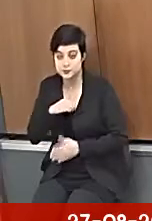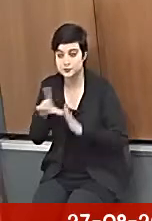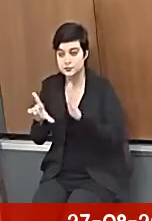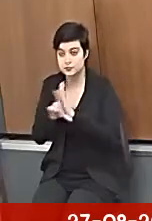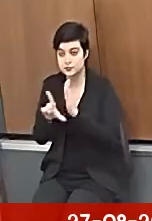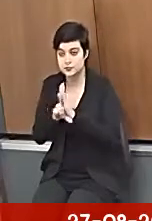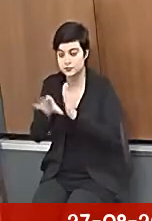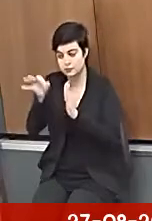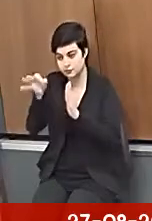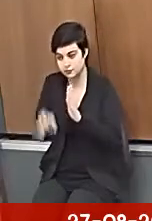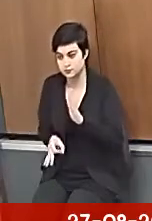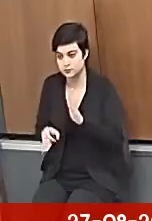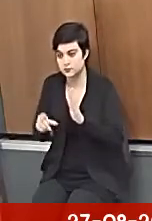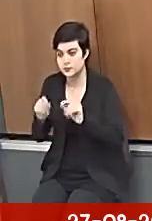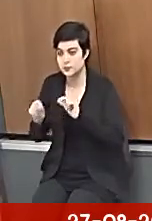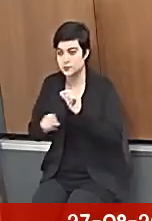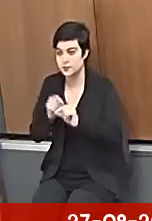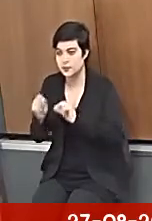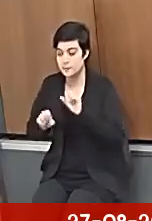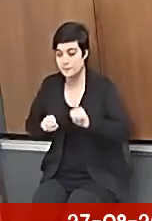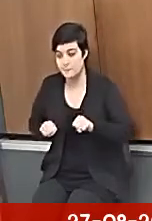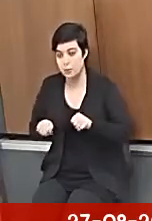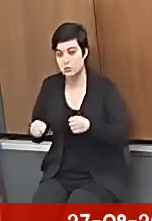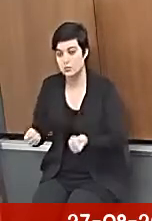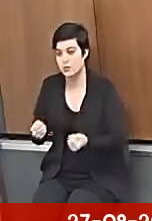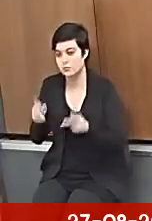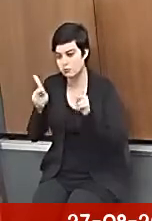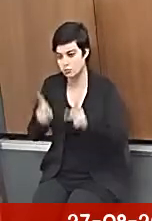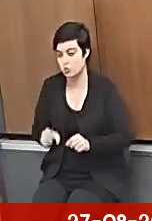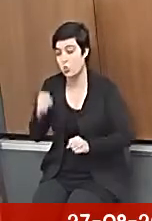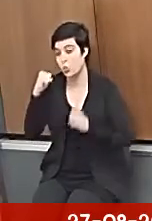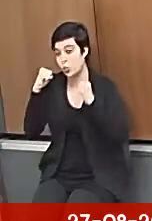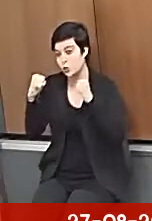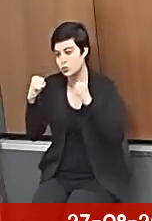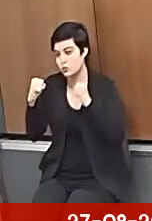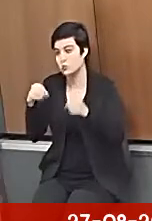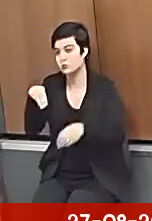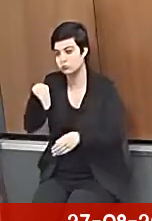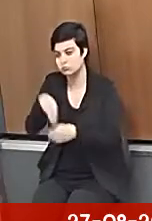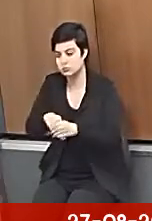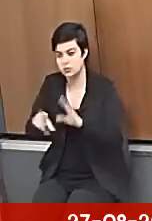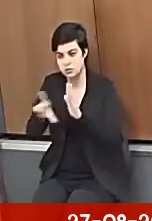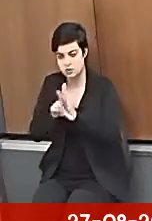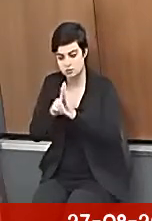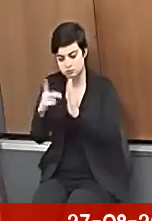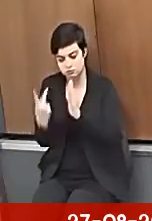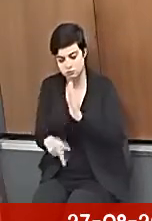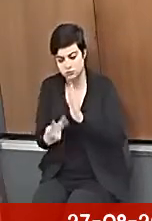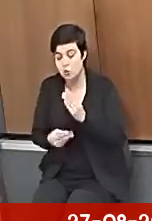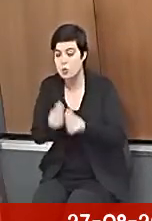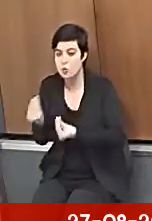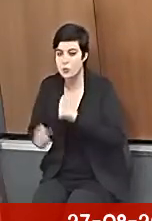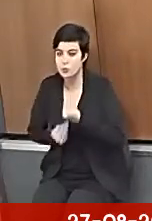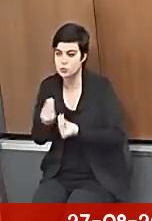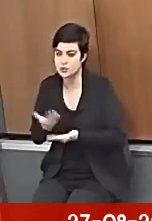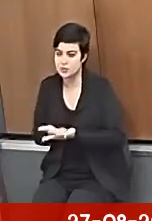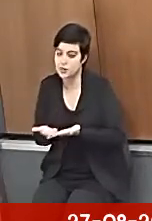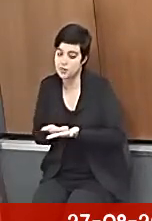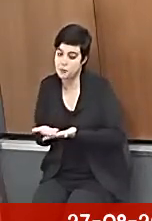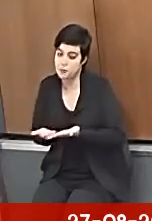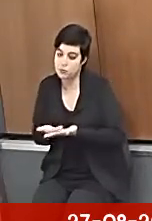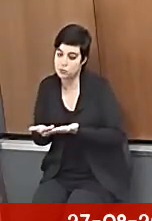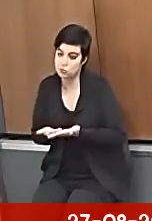federal que o estatuto do torcedor para tratar disso é uma lei dentro do direito do consumidor específico pra dar um único tipo